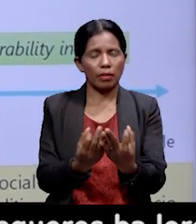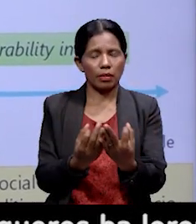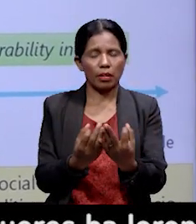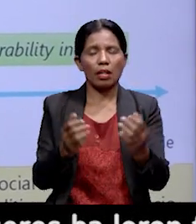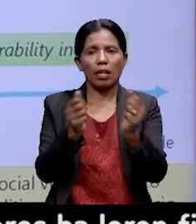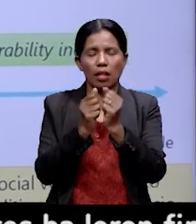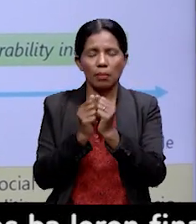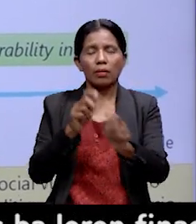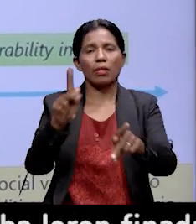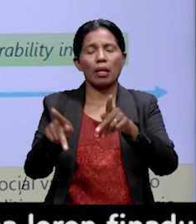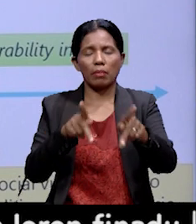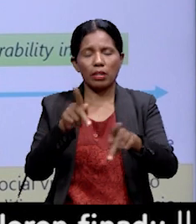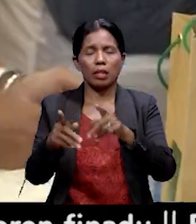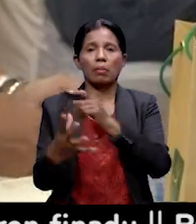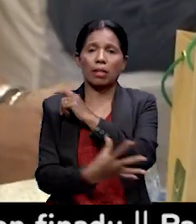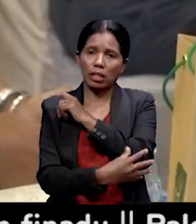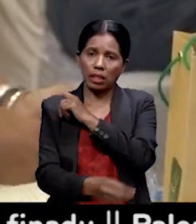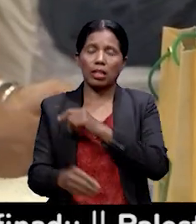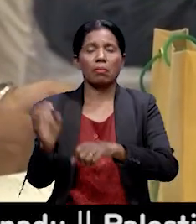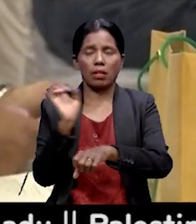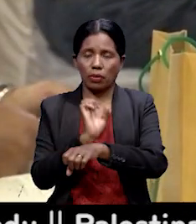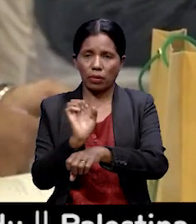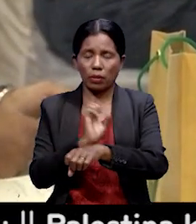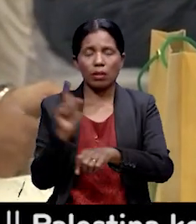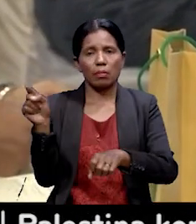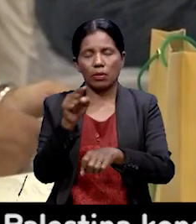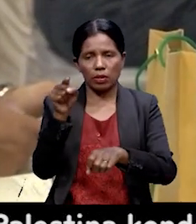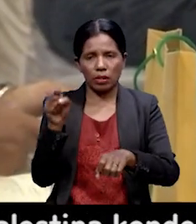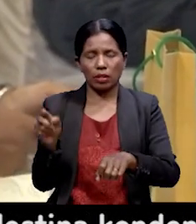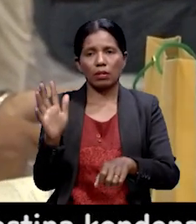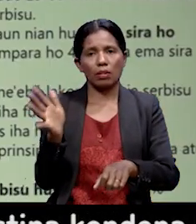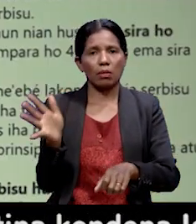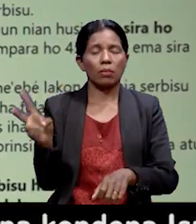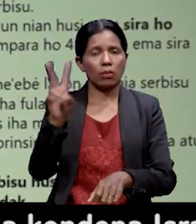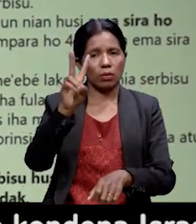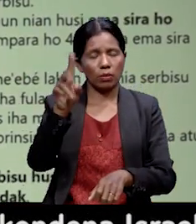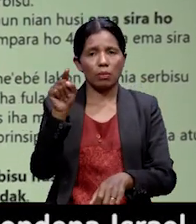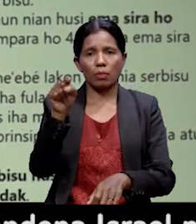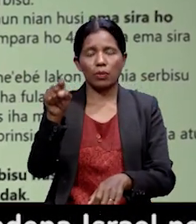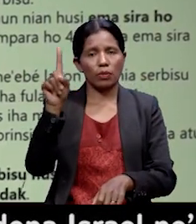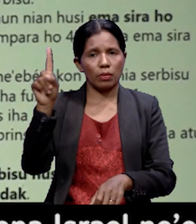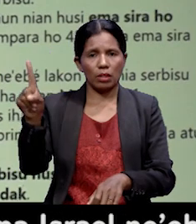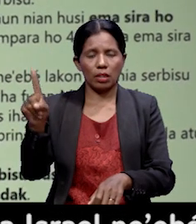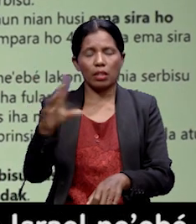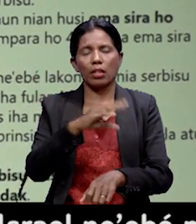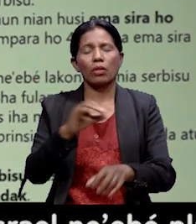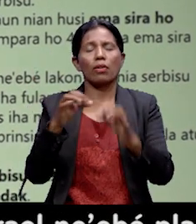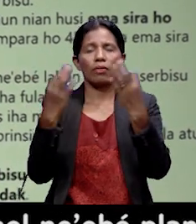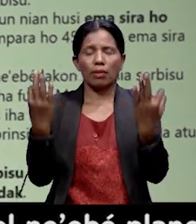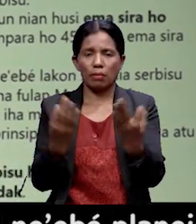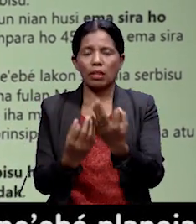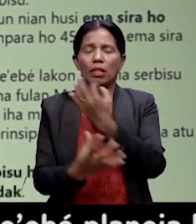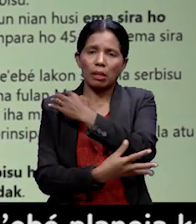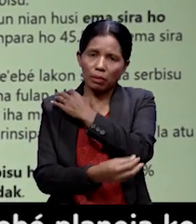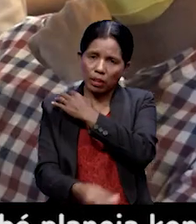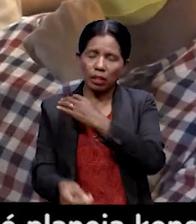ho vulnerabilidade econômico por cento lima nulo recin rua ponto ida, entre uma cain vulnerável liu e